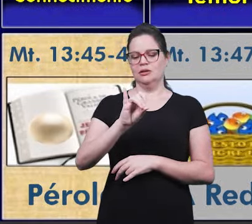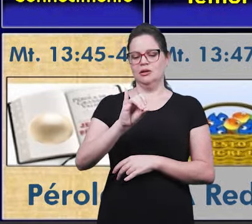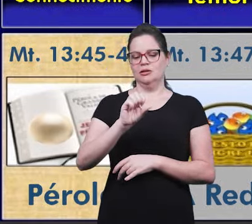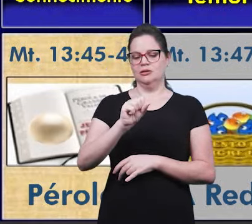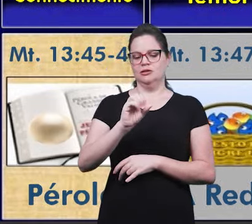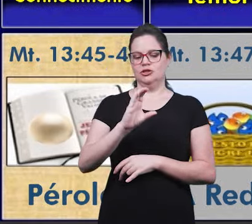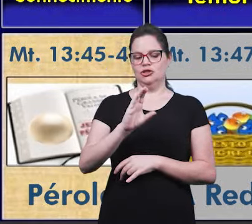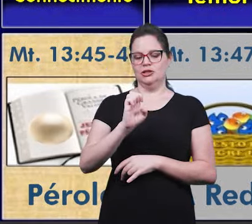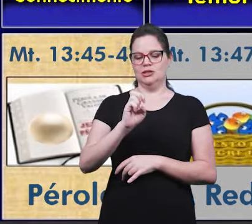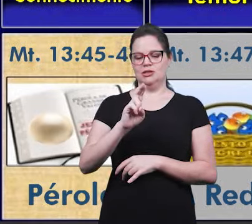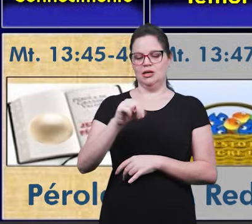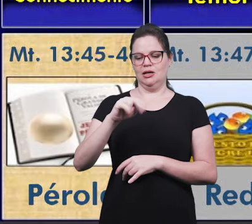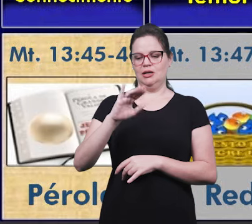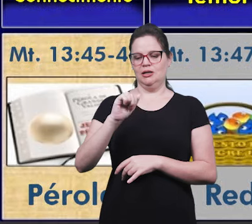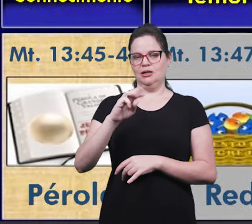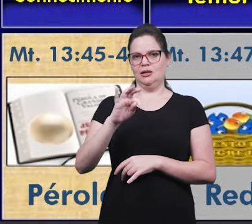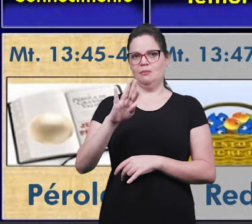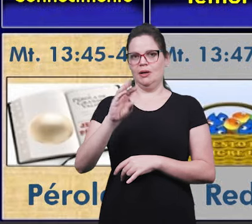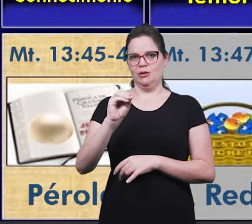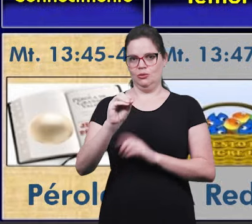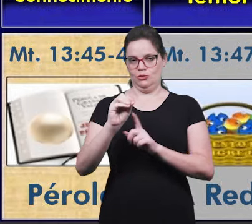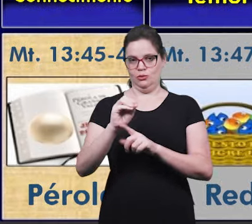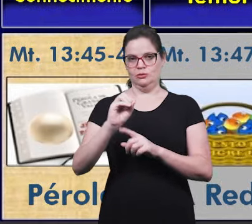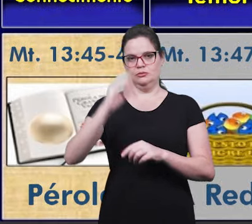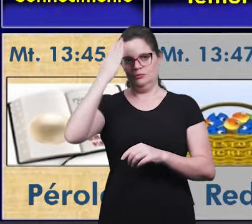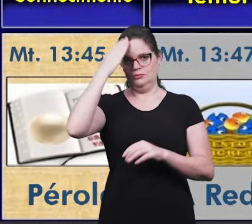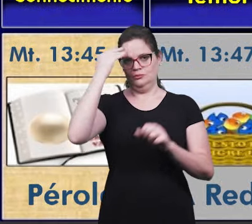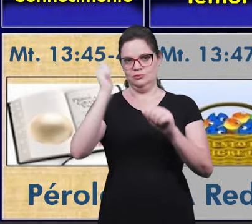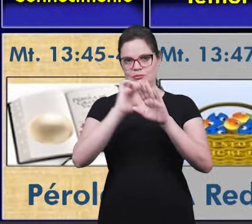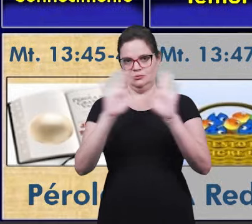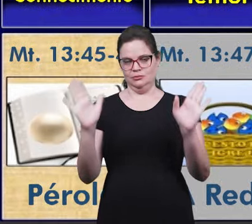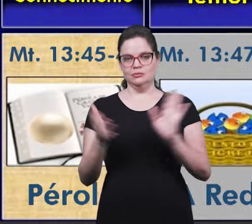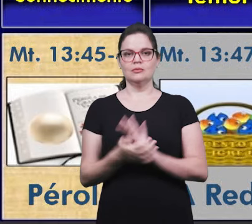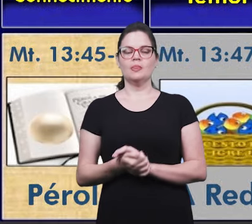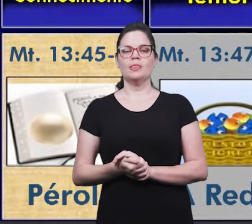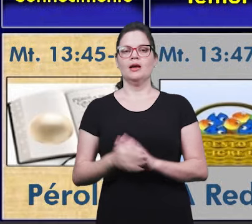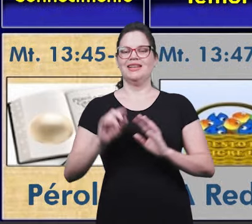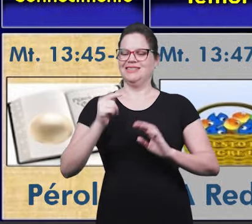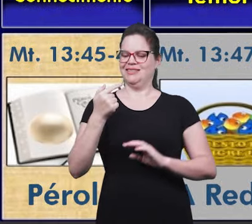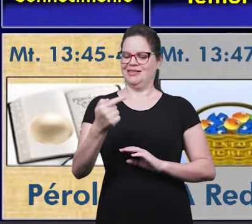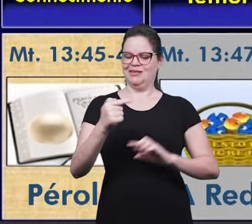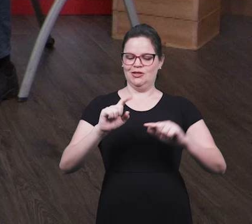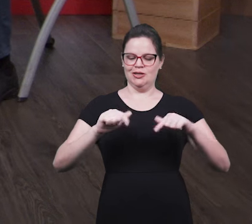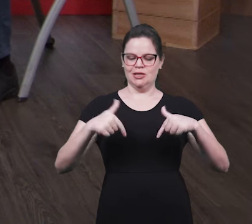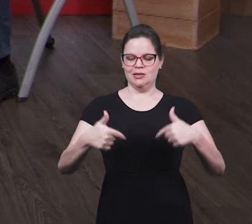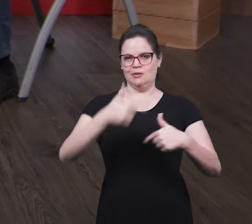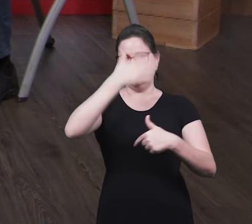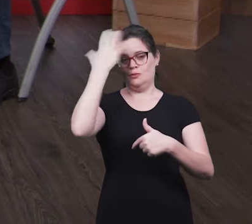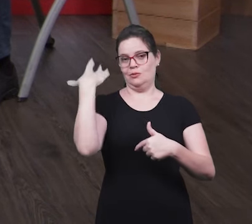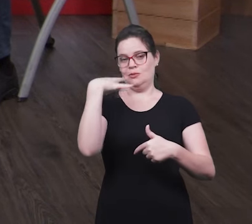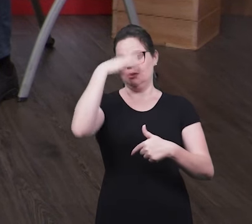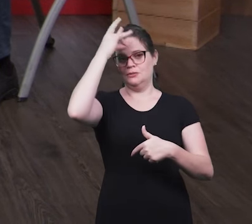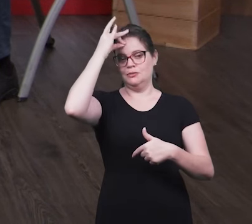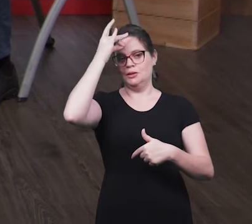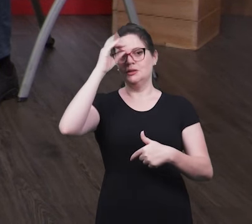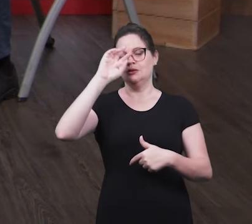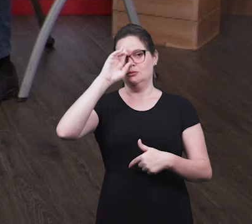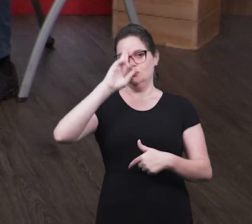todos saibam que essas 7 operações do Espírito do Senhor,